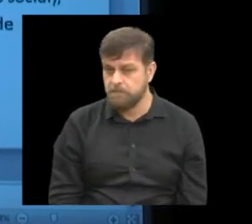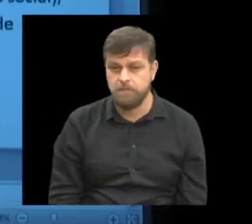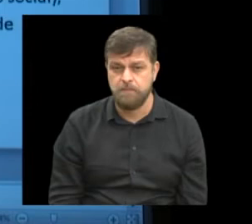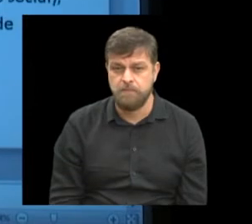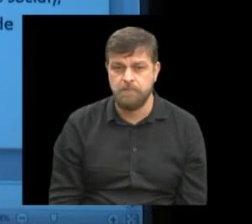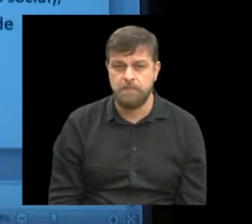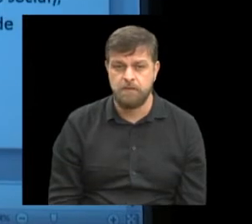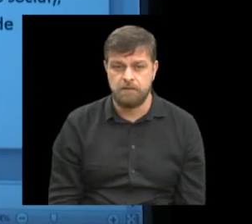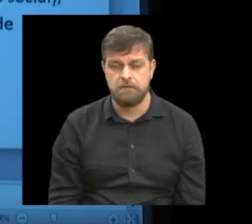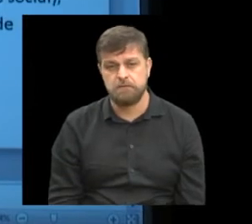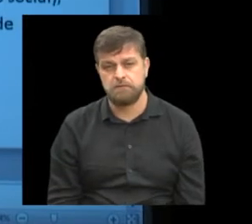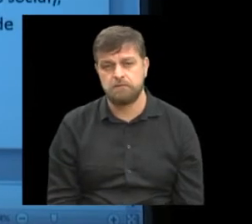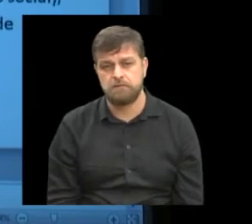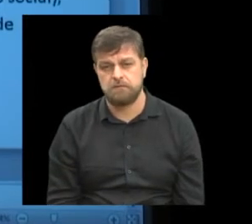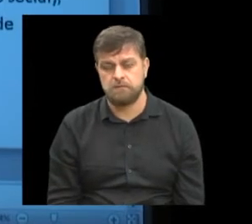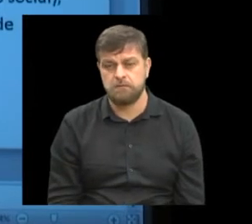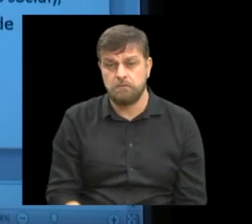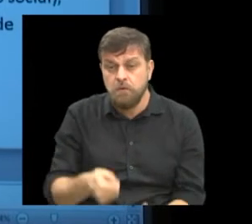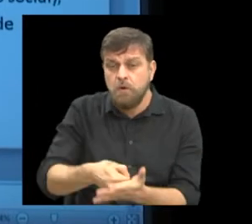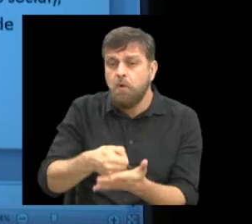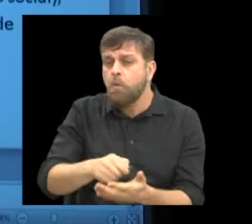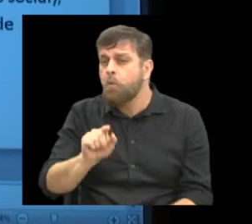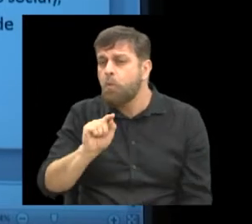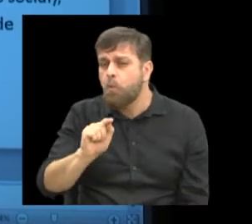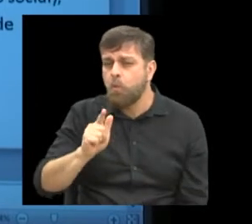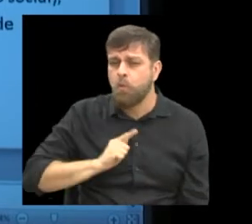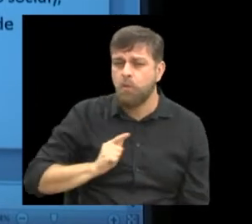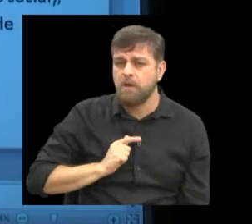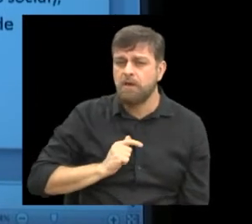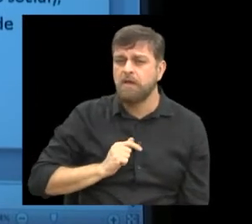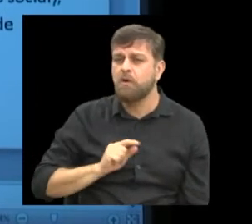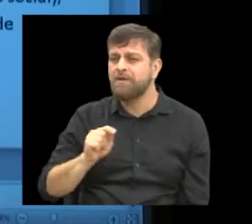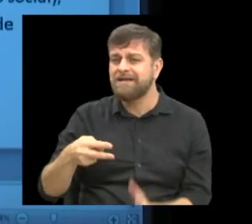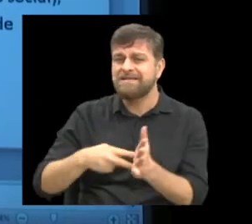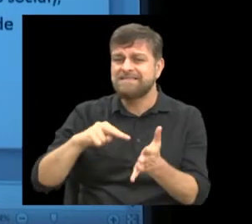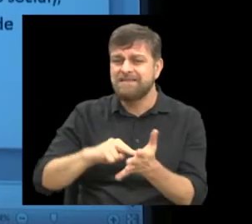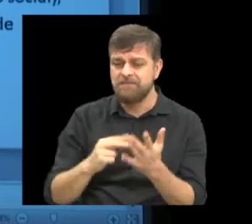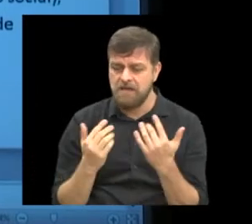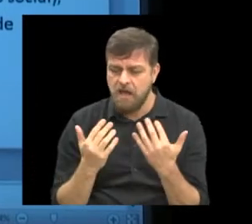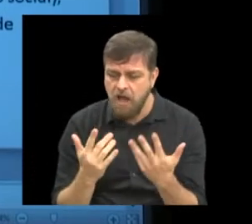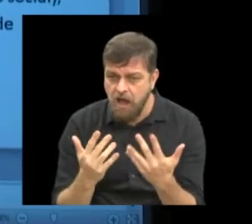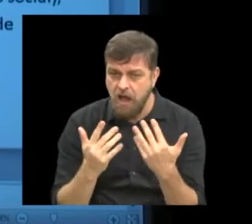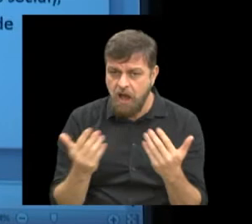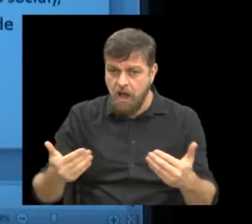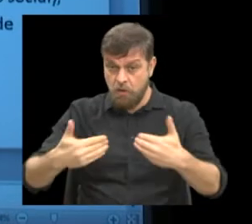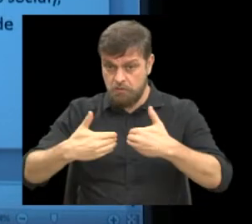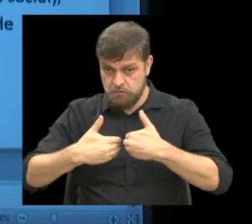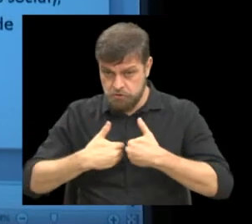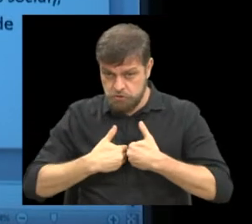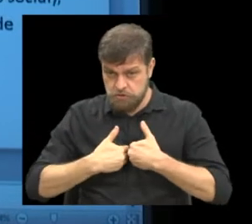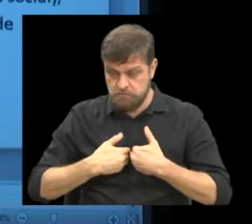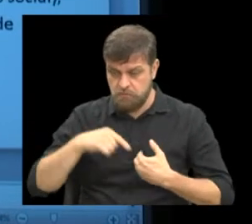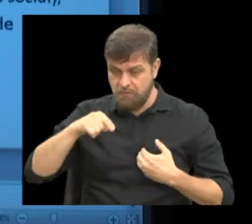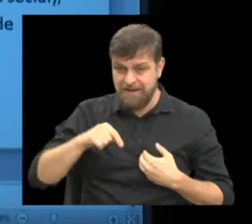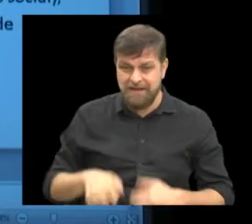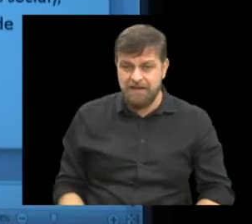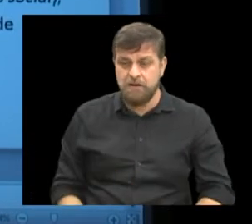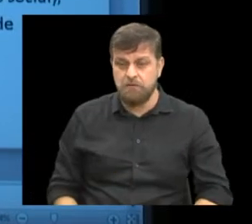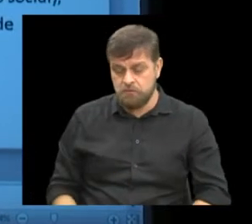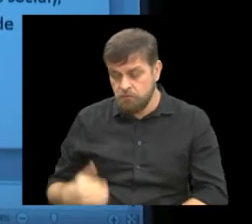E aí eles determinaram o seguinte, a definição de autismo. Autismo é um transtorno global